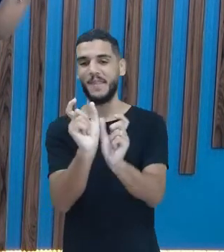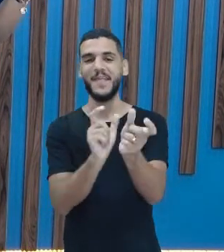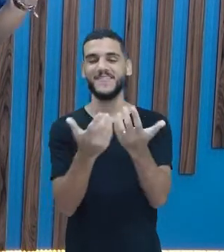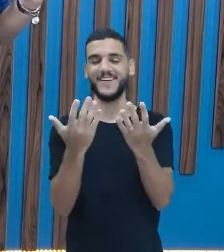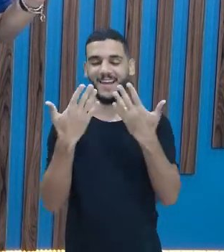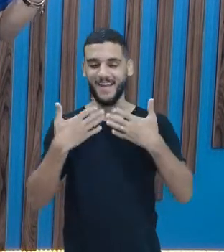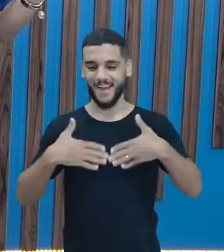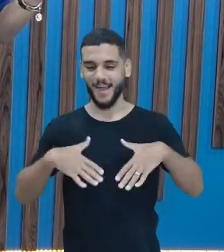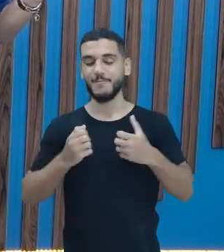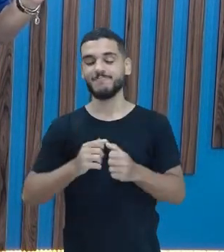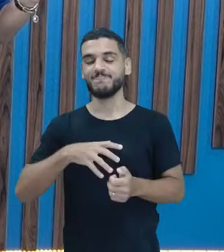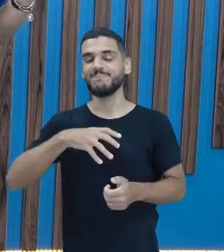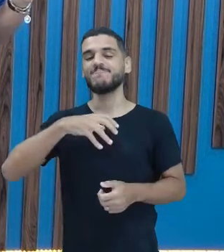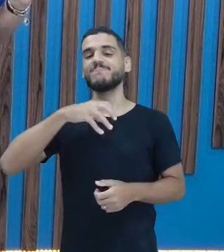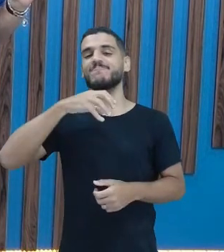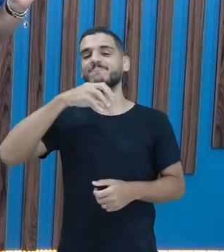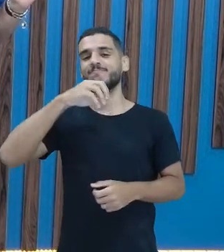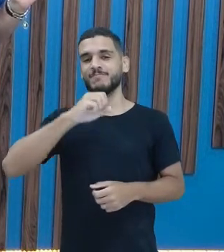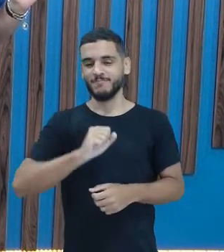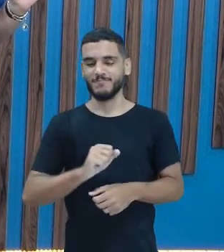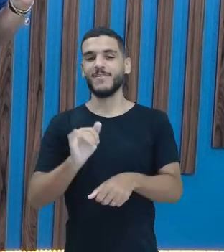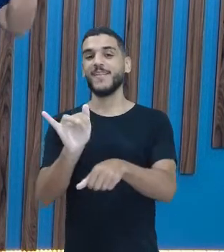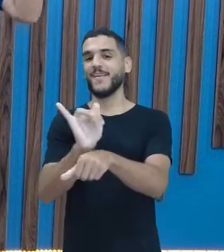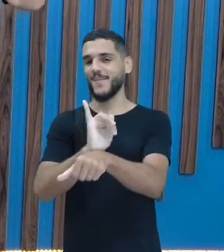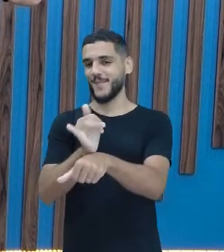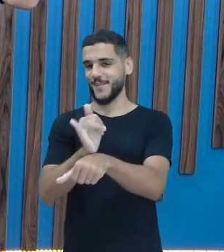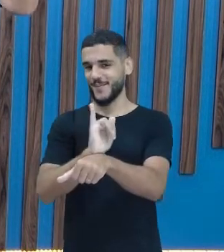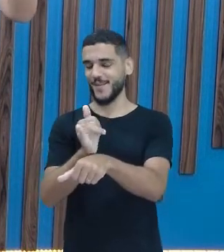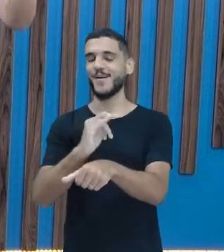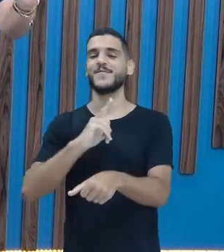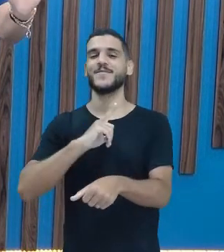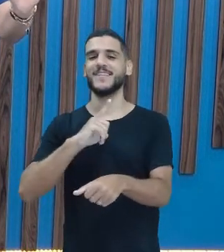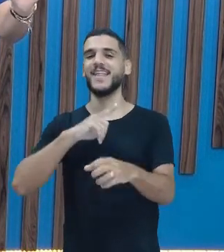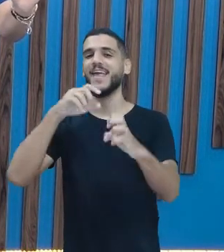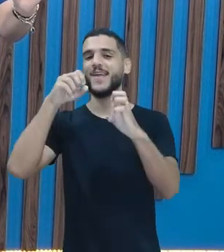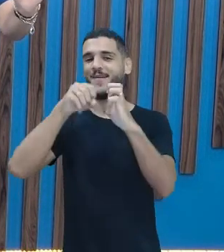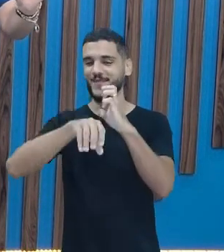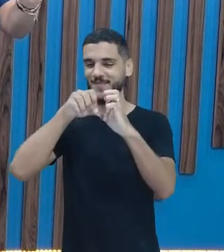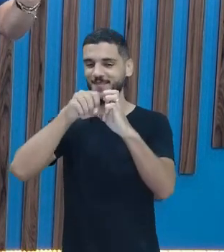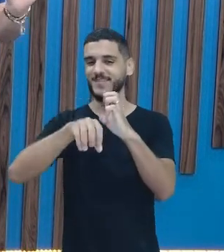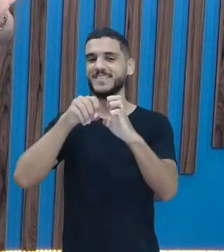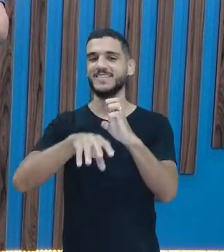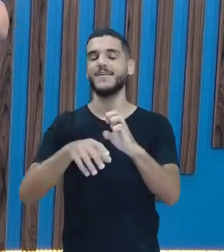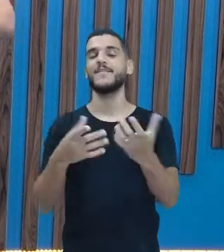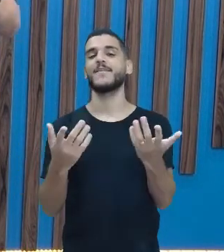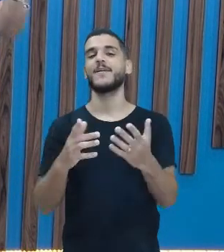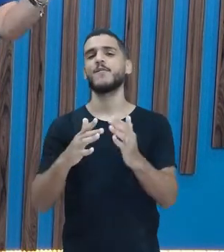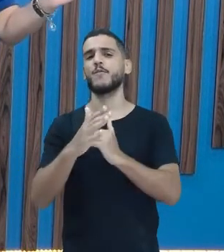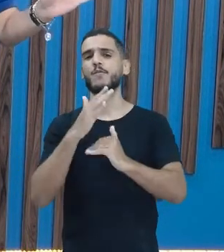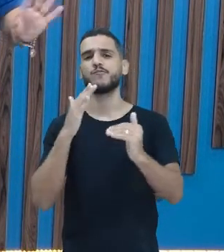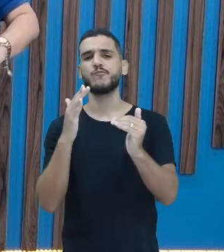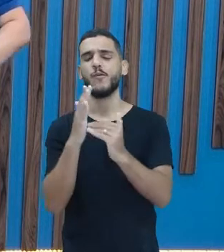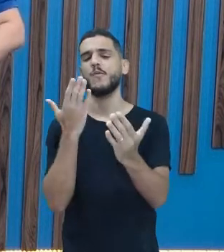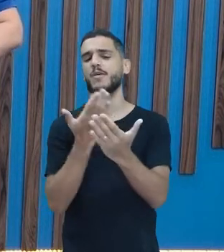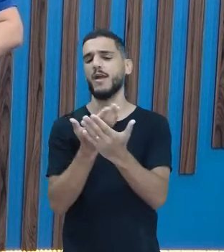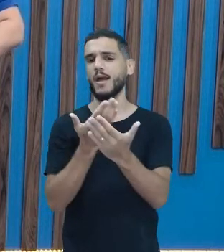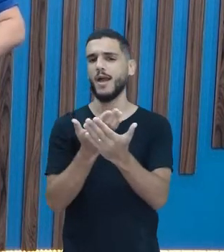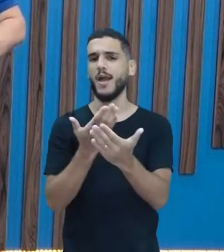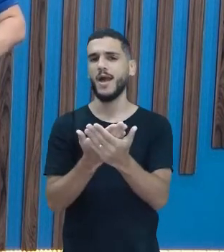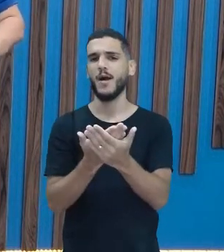Verônica, respira. No YouTube, nós temos o Educa Recife, onde tem todas as aulas que